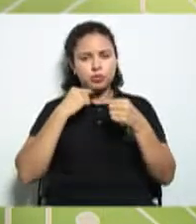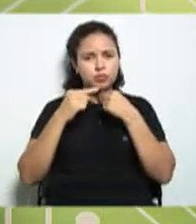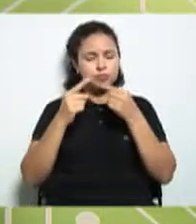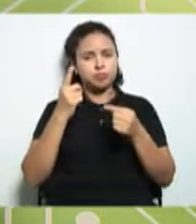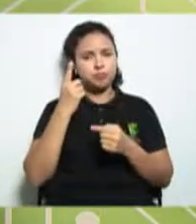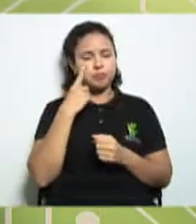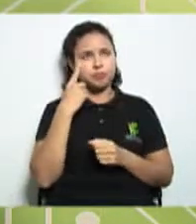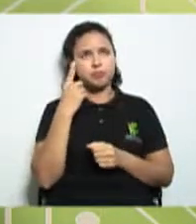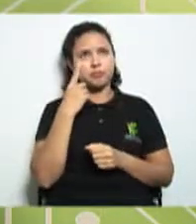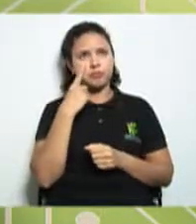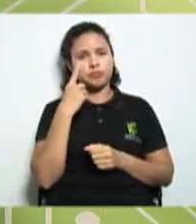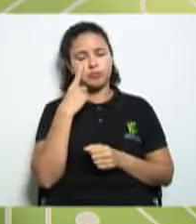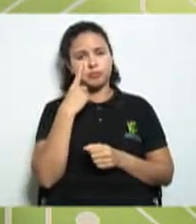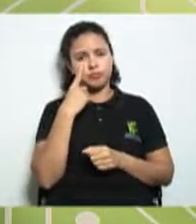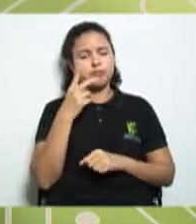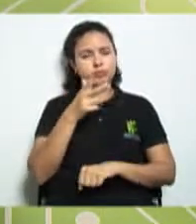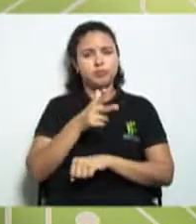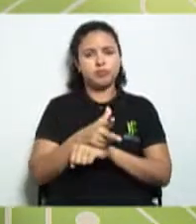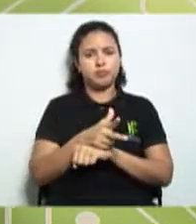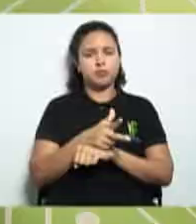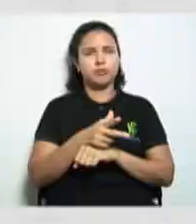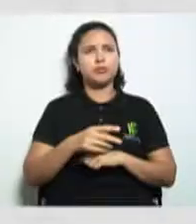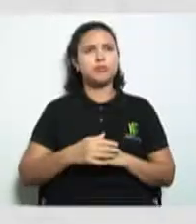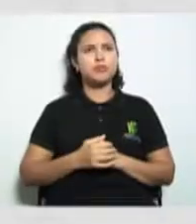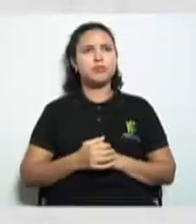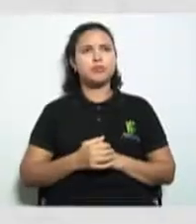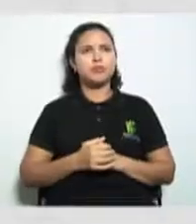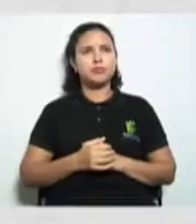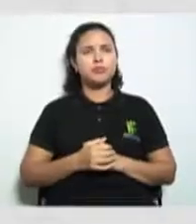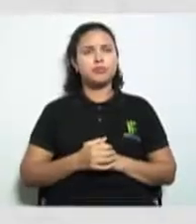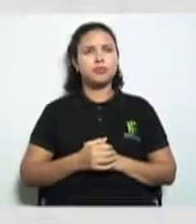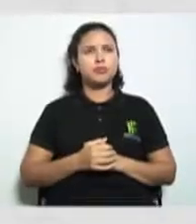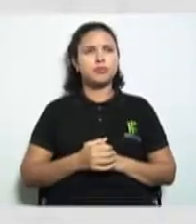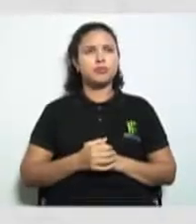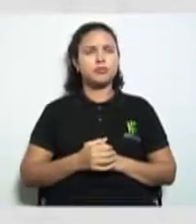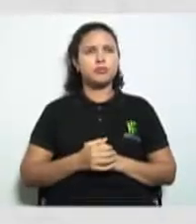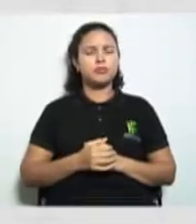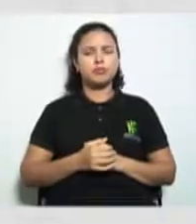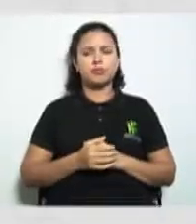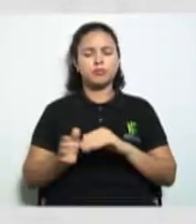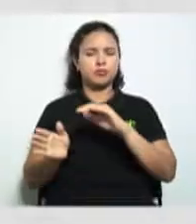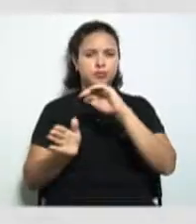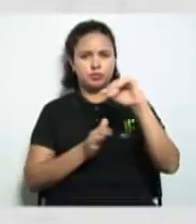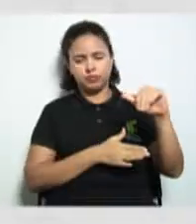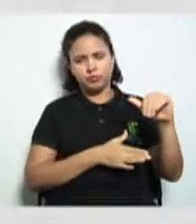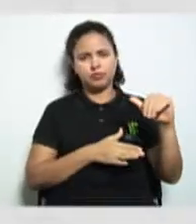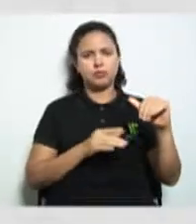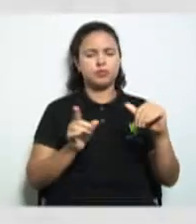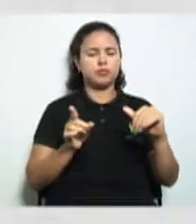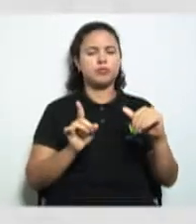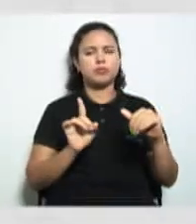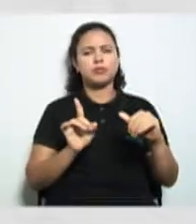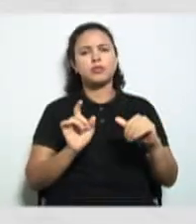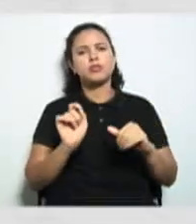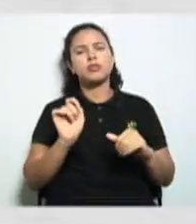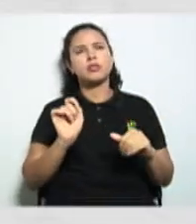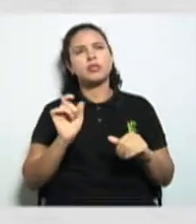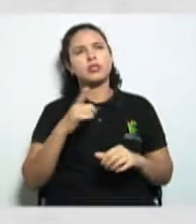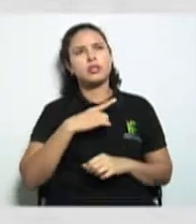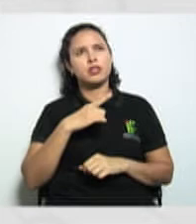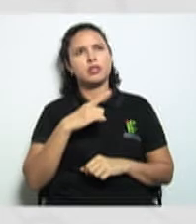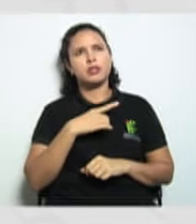estágio, né? Que a gente vai ver agora. Nós temos aí tira dúvidas sobre o estágio. Então, olha só,